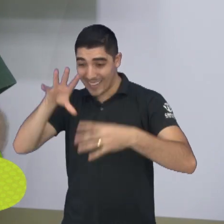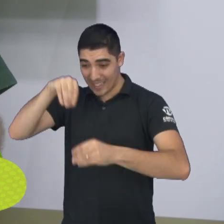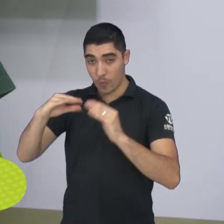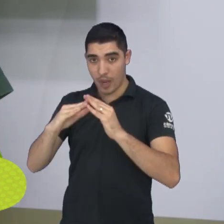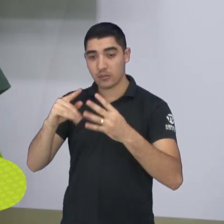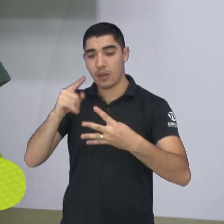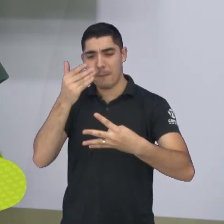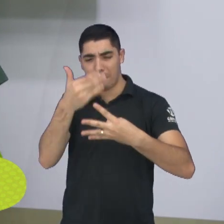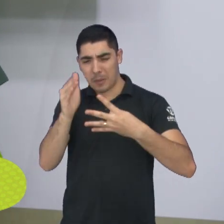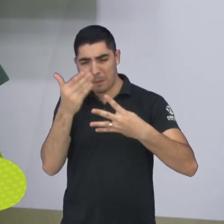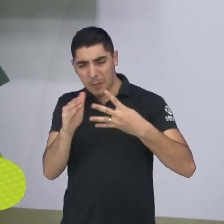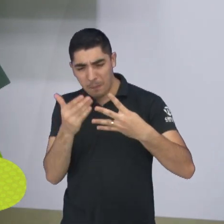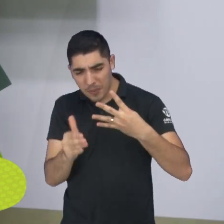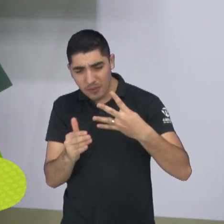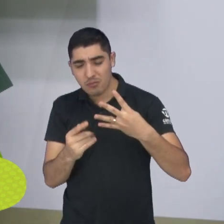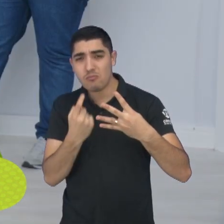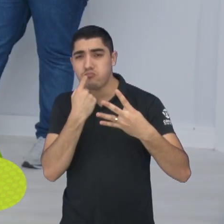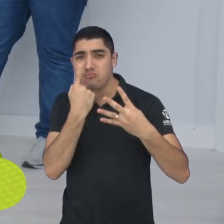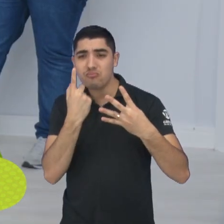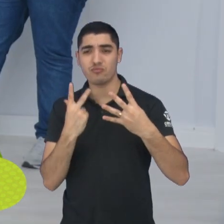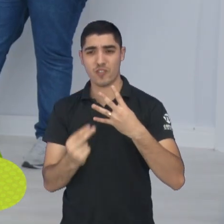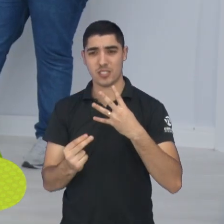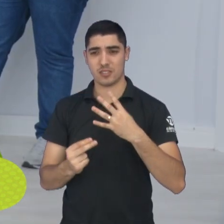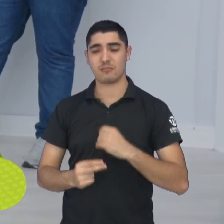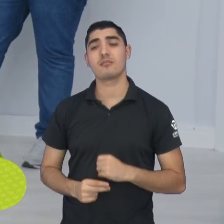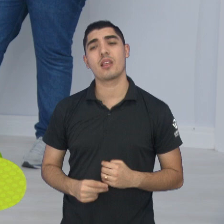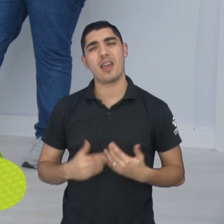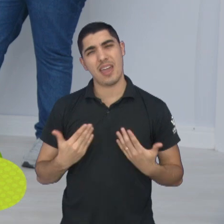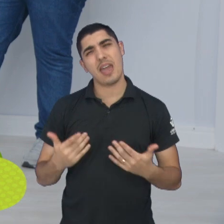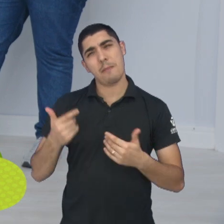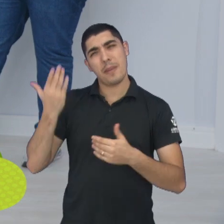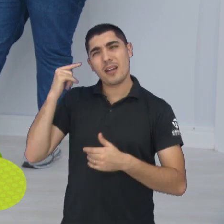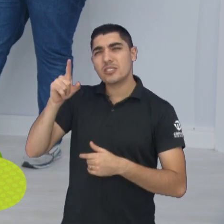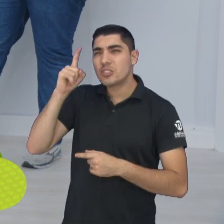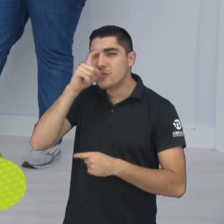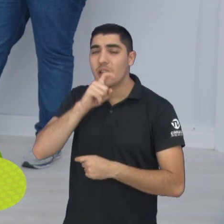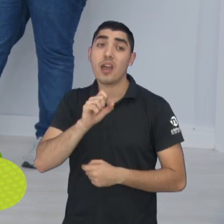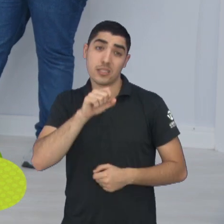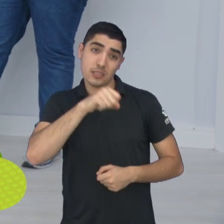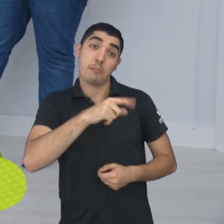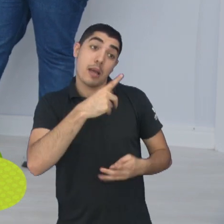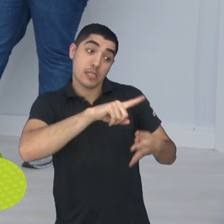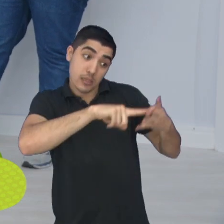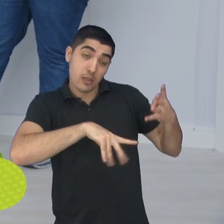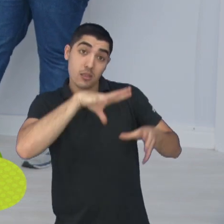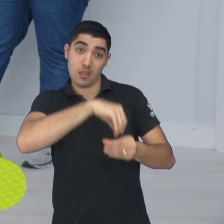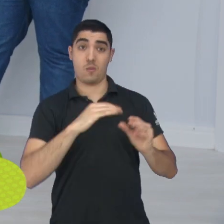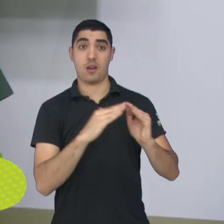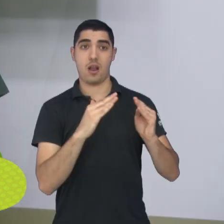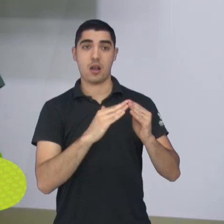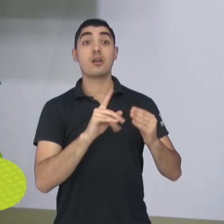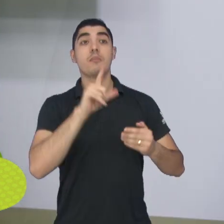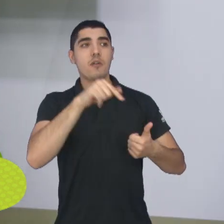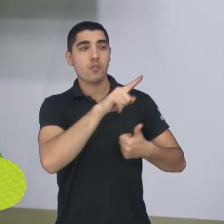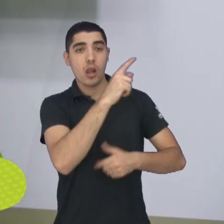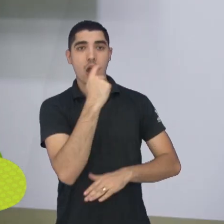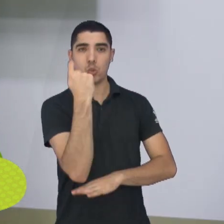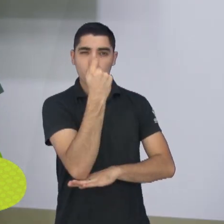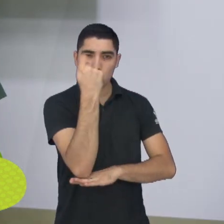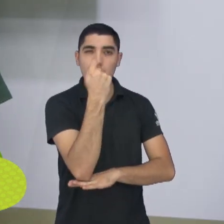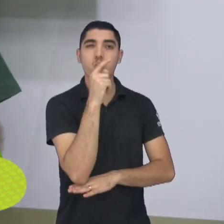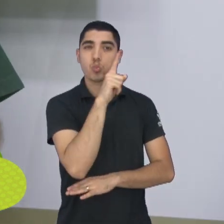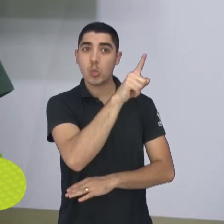1, mas ele depois... Tudo bem que a sequência era difícil também, né? Mas eram jogos em casa, mas depois foi para fora, para o sul do país, ganhou 2